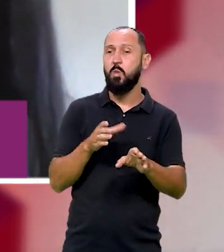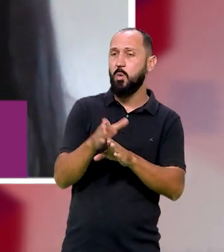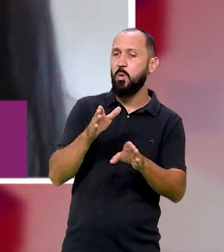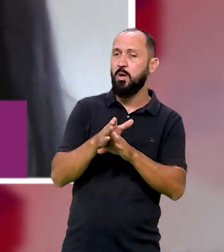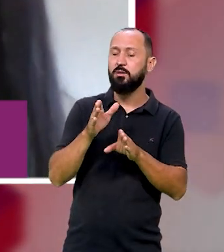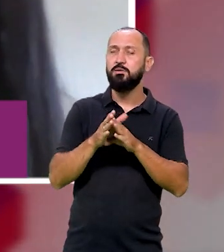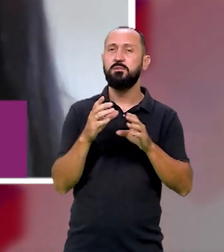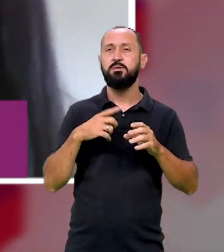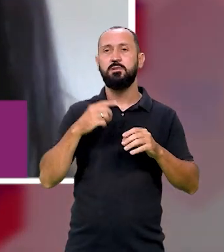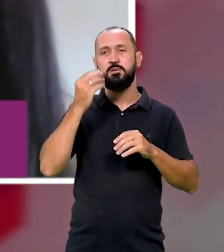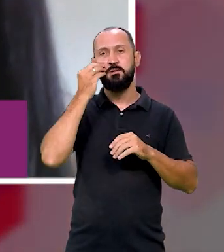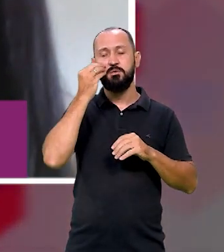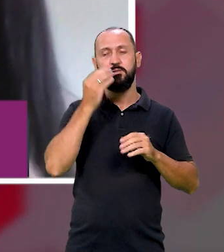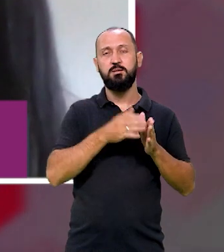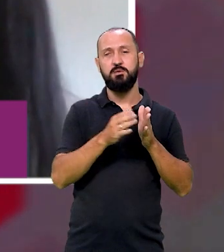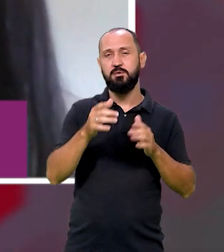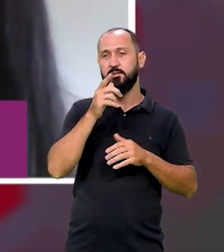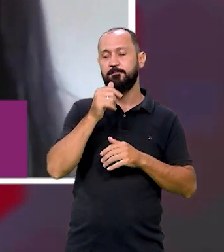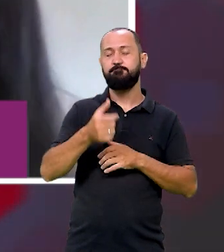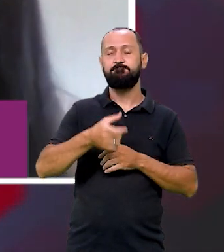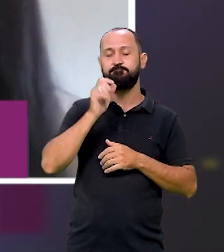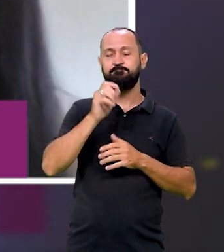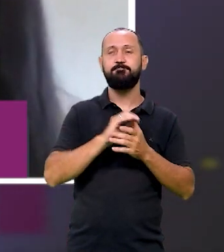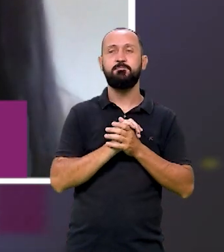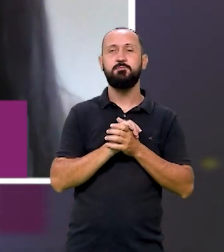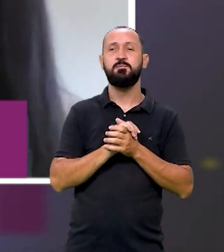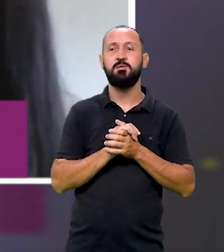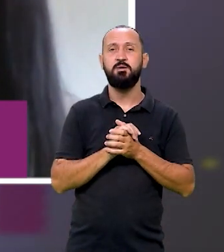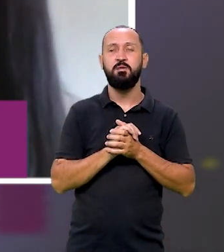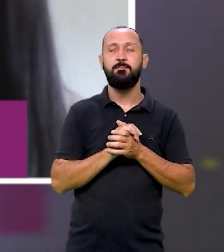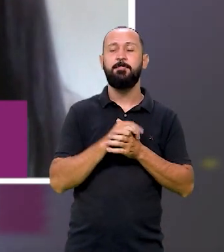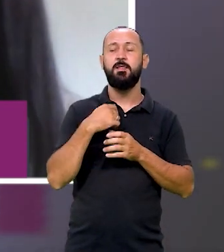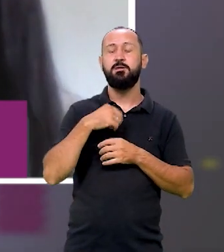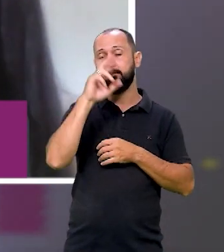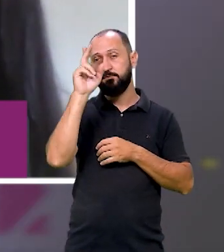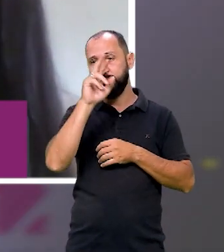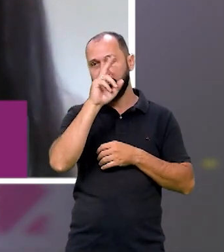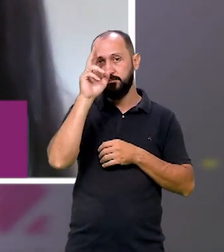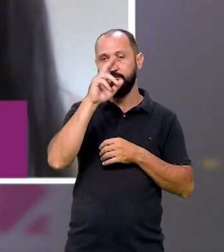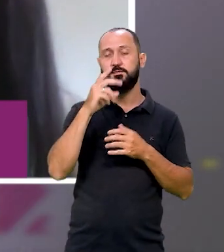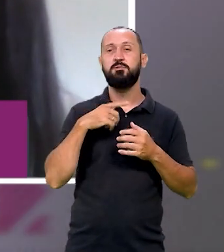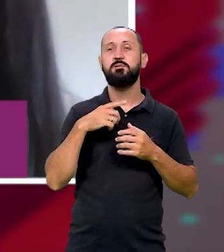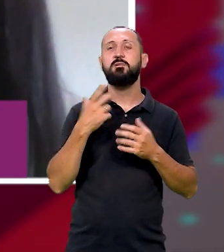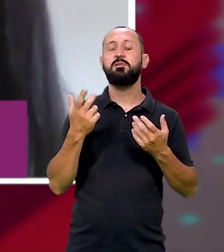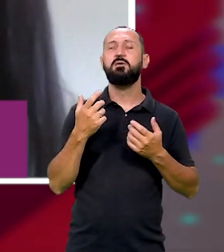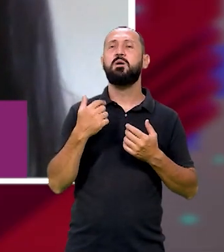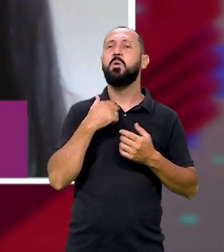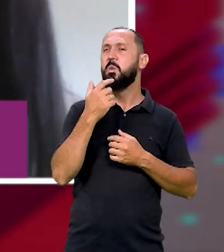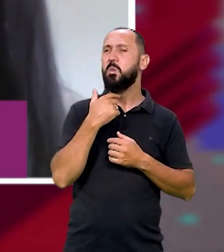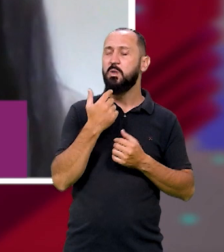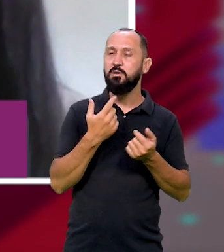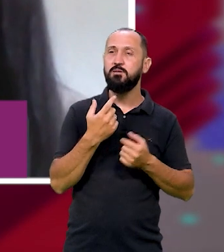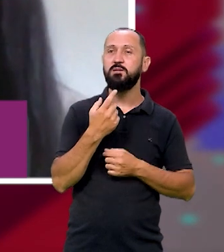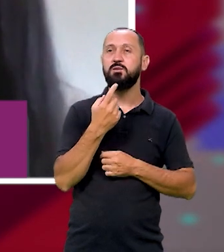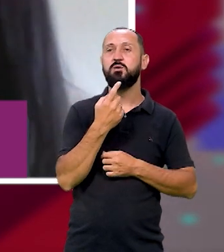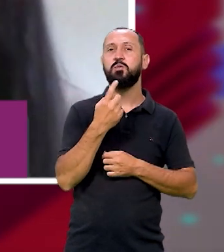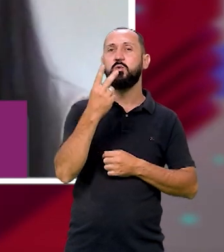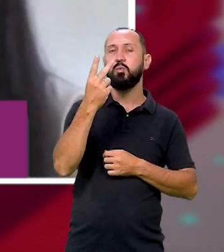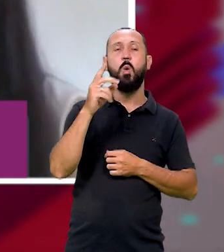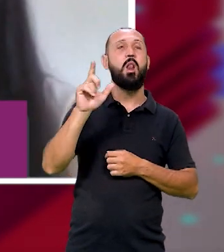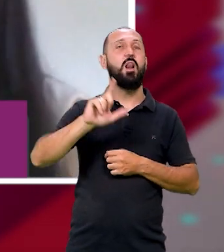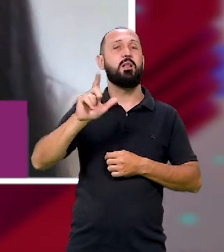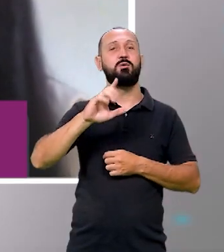sempre oriento meus pacientes, tenta tomar durante a atividade física. Eu sei que dá enjoo, algumas pessoas, né, falam, eu não consigo, não é